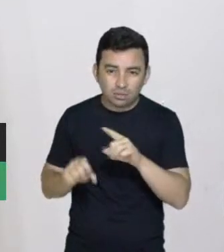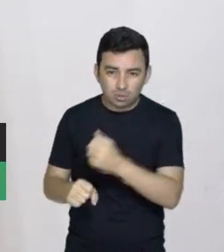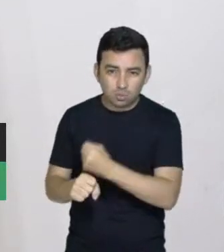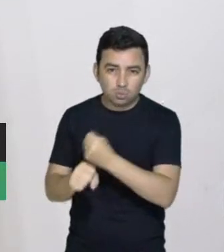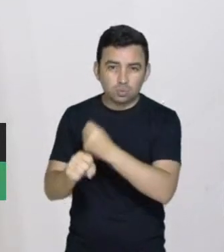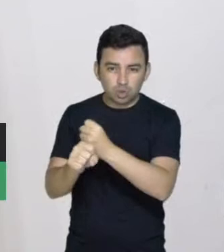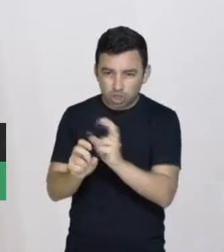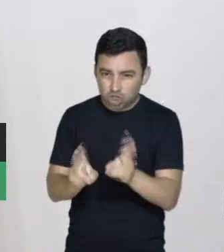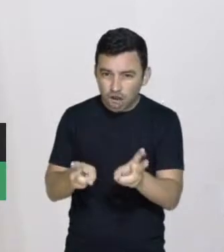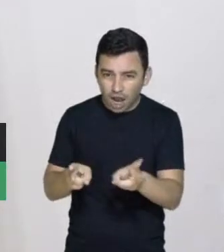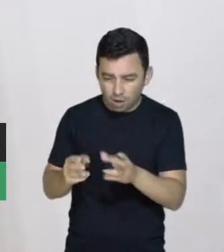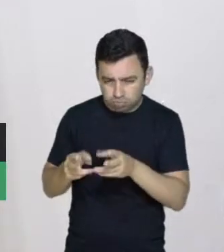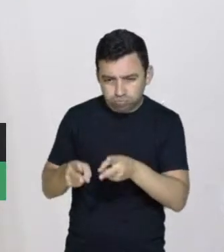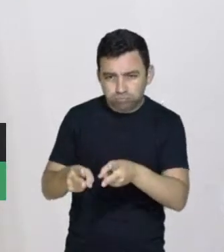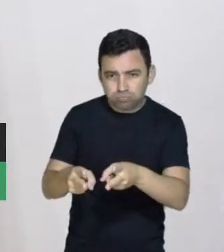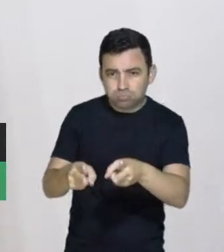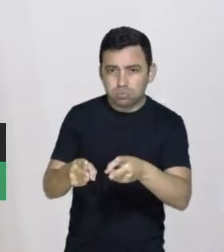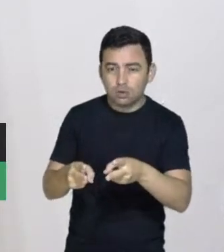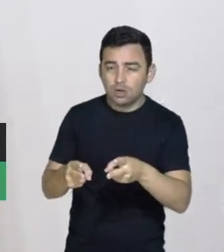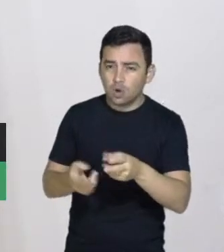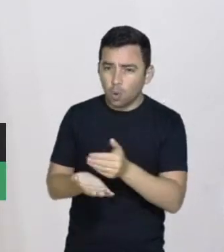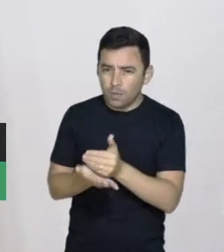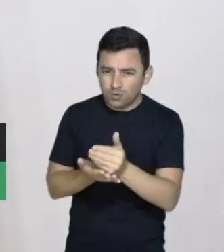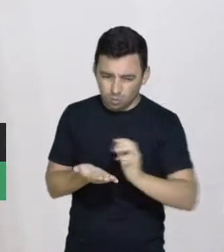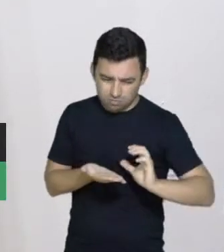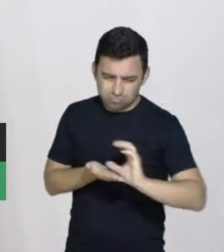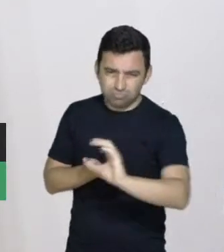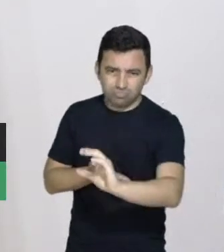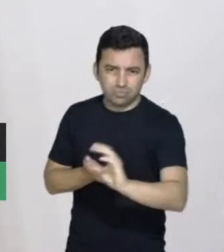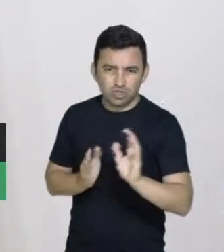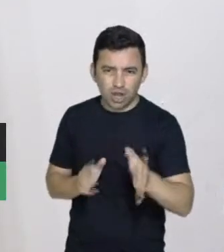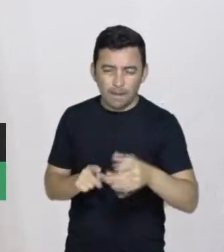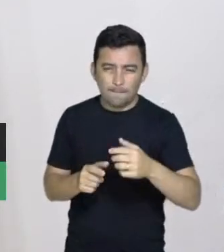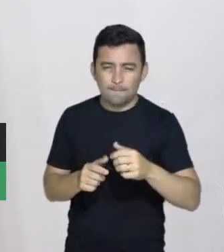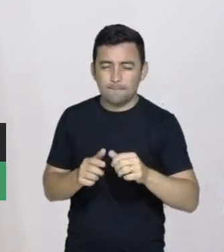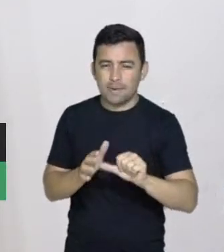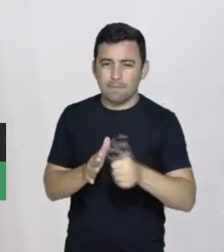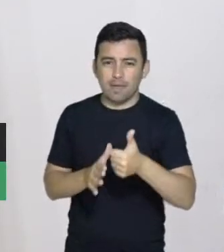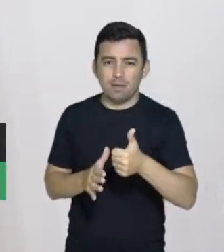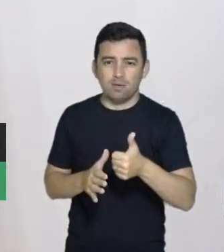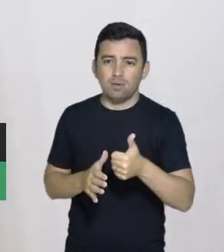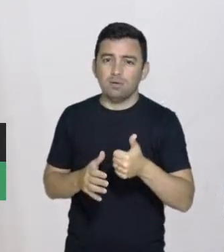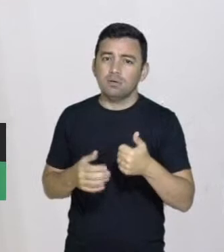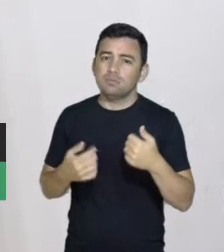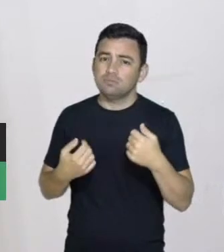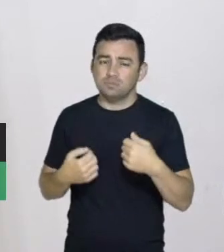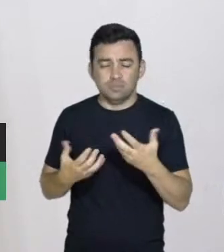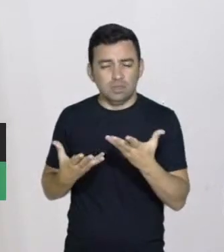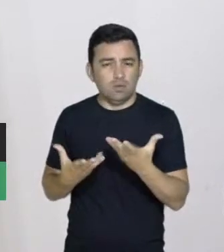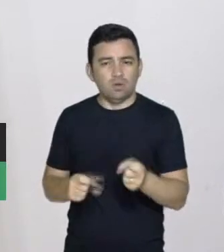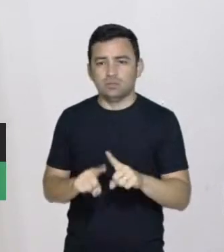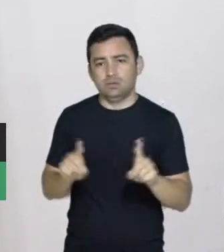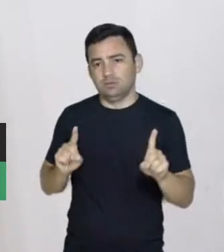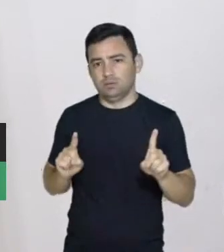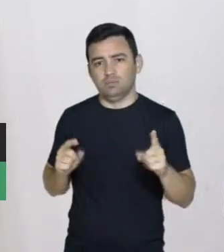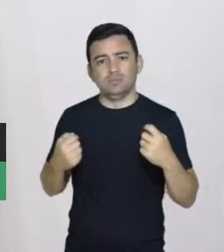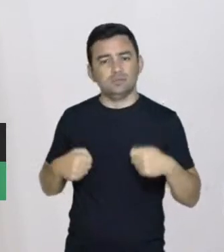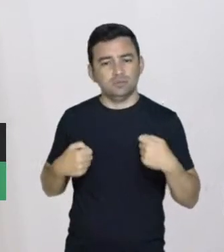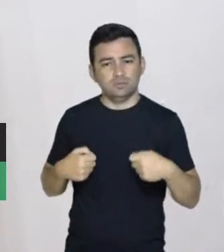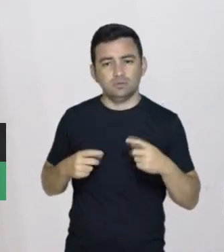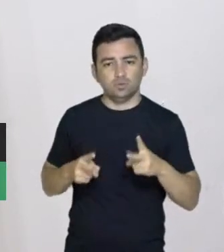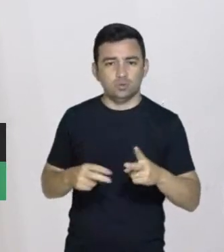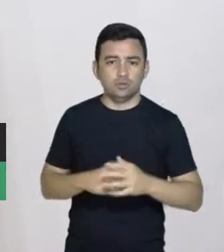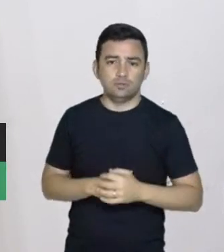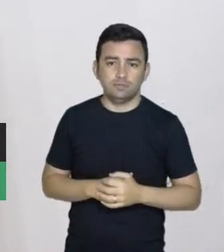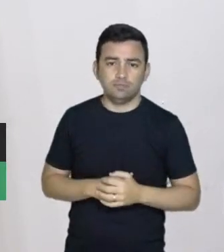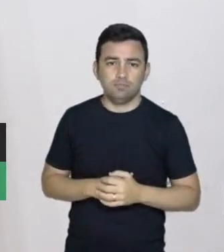que já estão em execução, que já tiveram o desembolso de uma primeira parcela, isso é de todo inaceitável. Portanto, deputado Massouca, V.